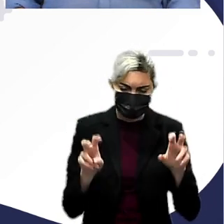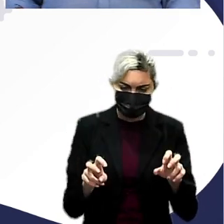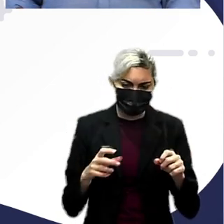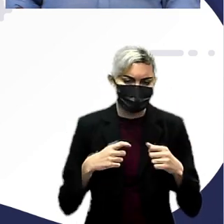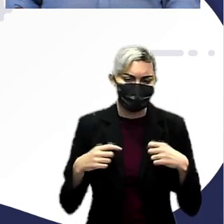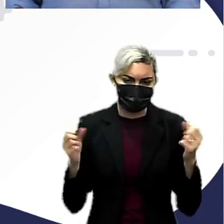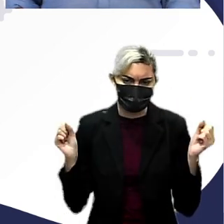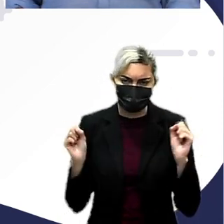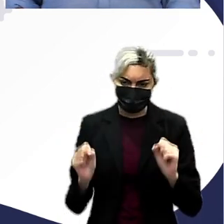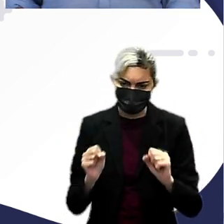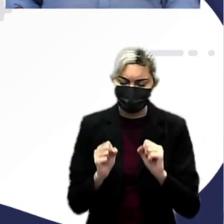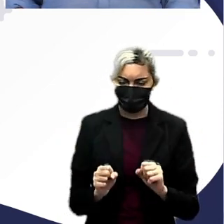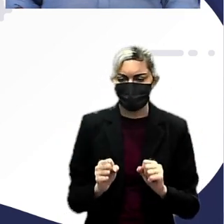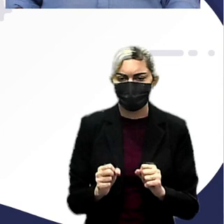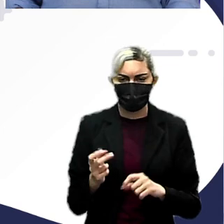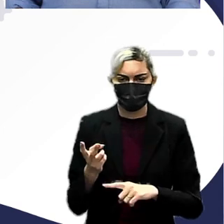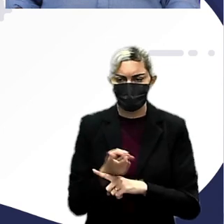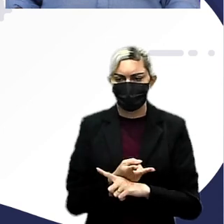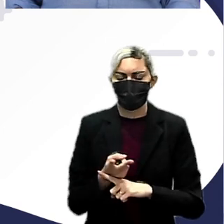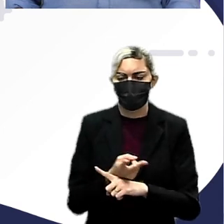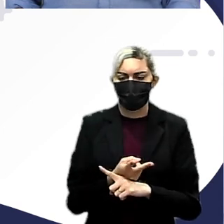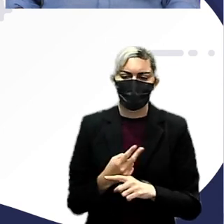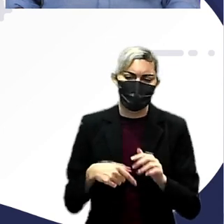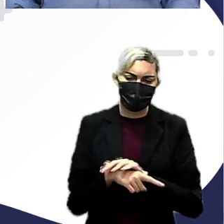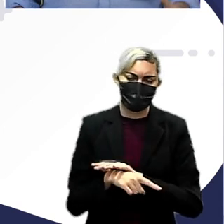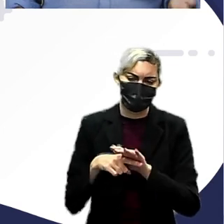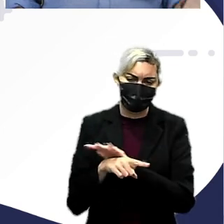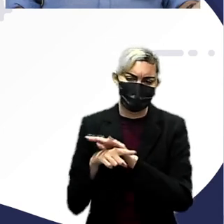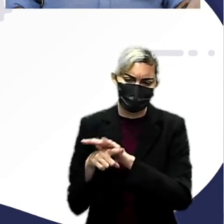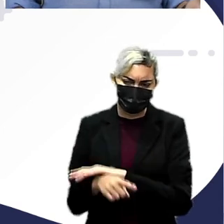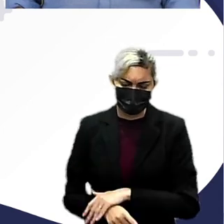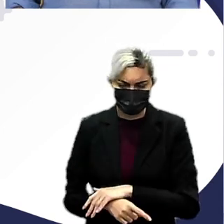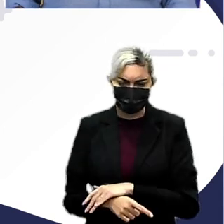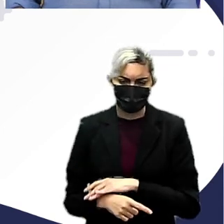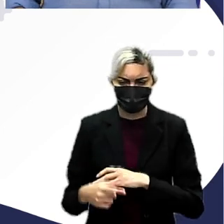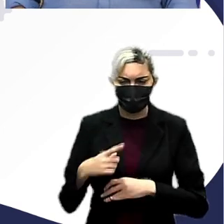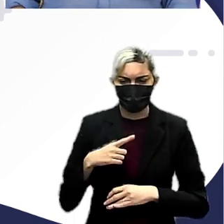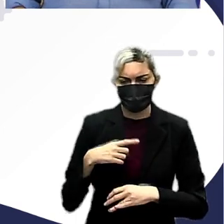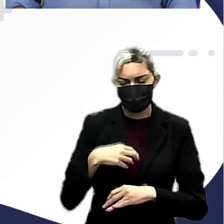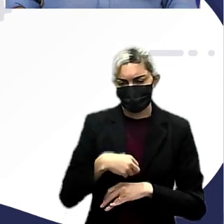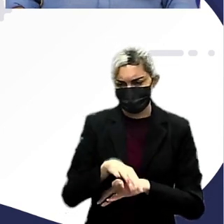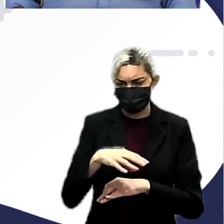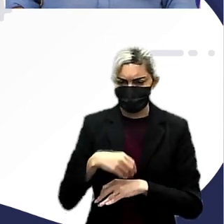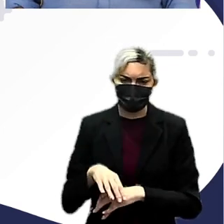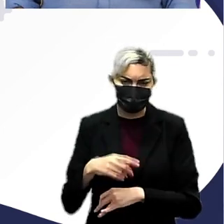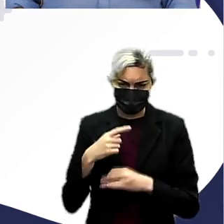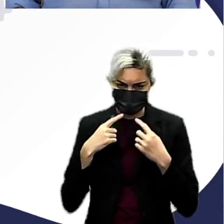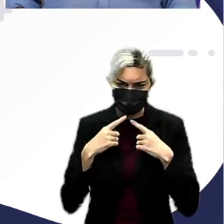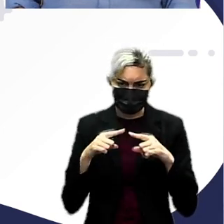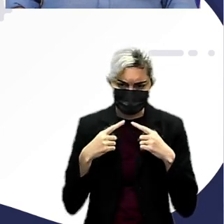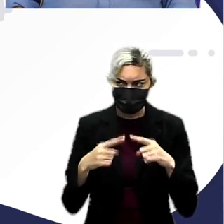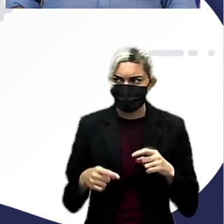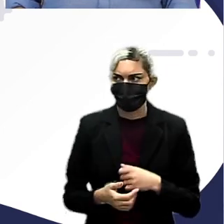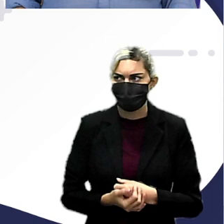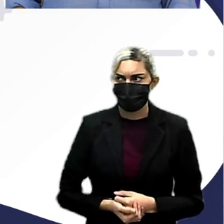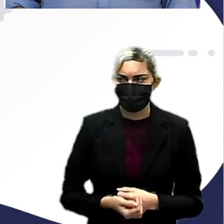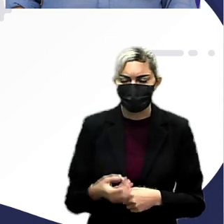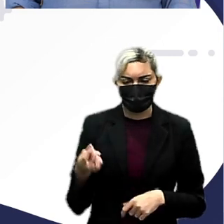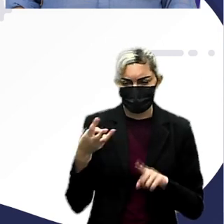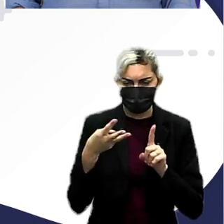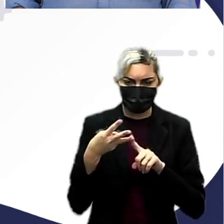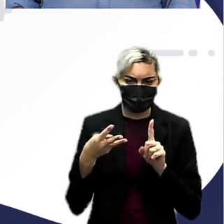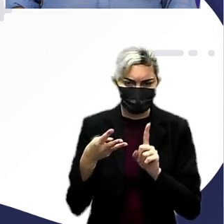gente possa buscar e pesquisar, para que a gente possa ter elementos para criticar, tá? O